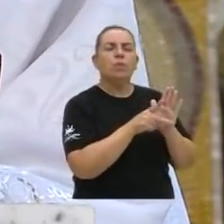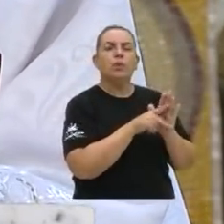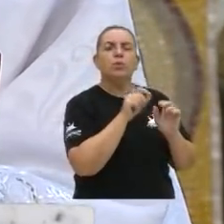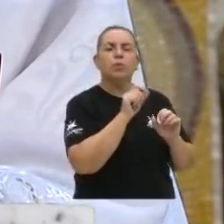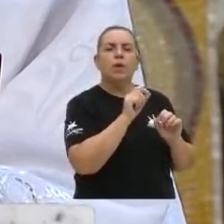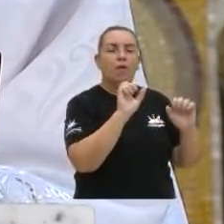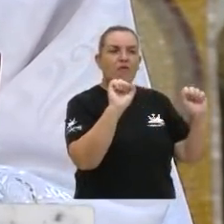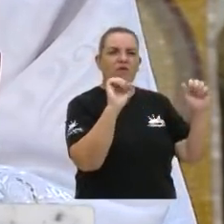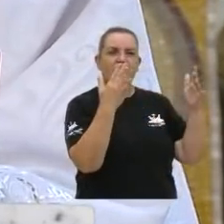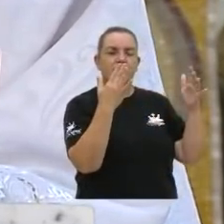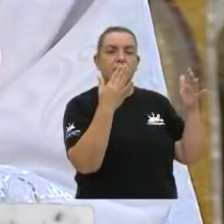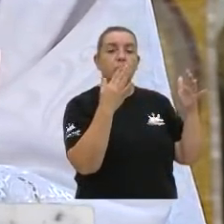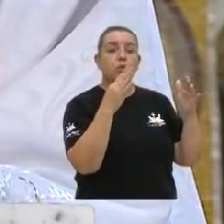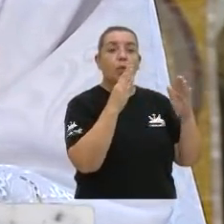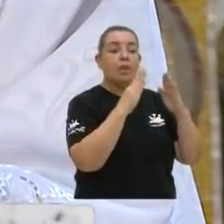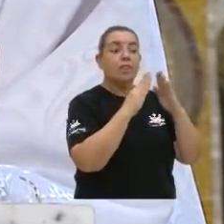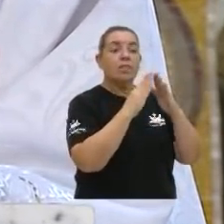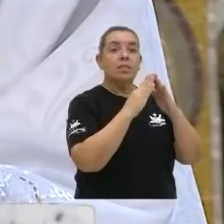Era inverno.